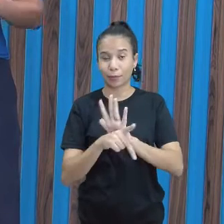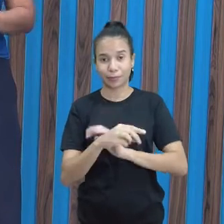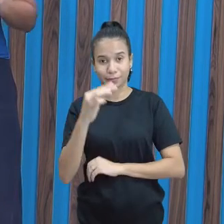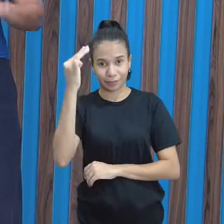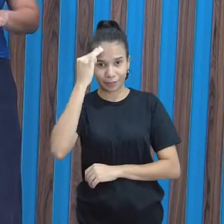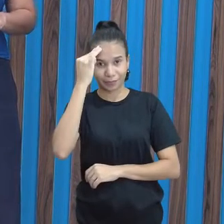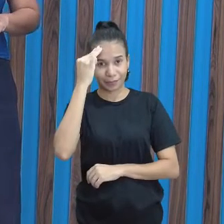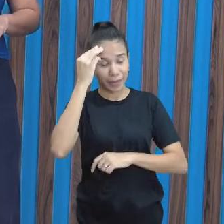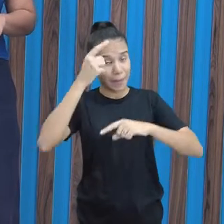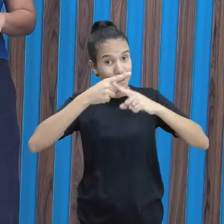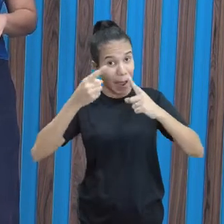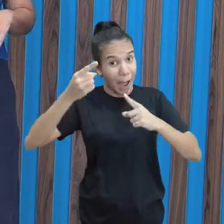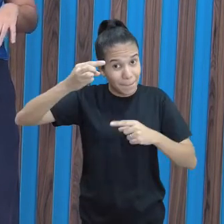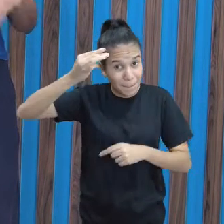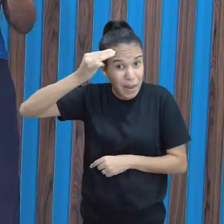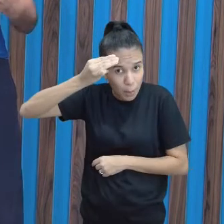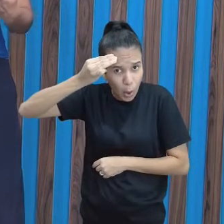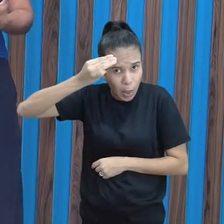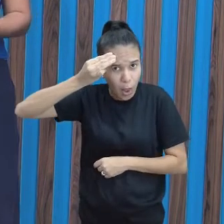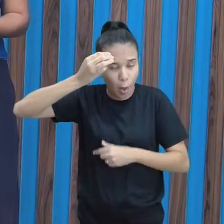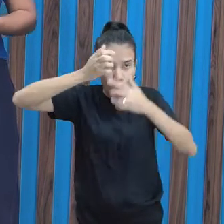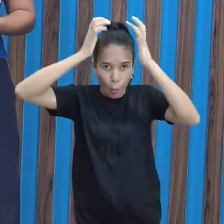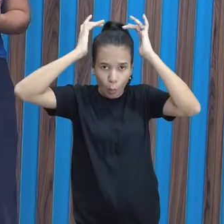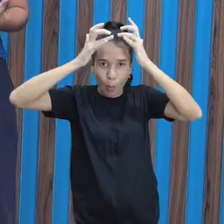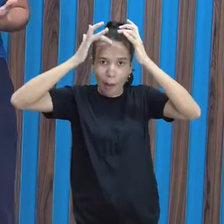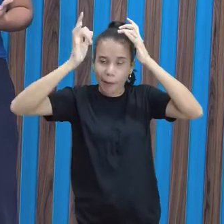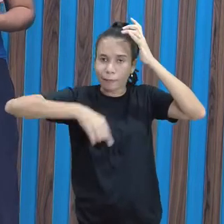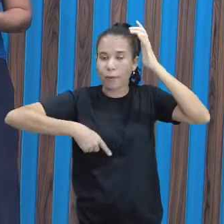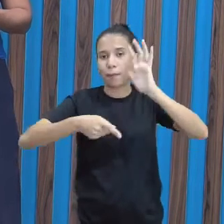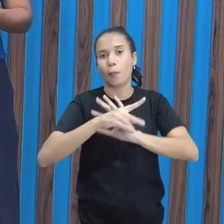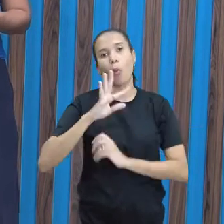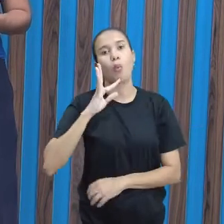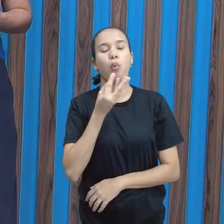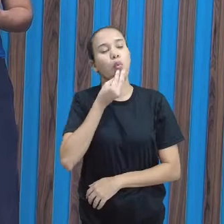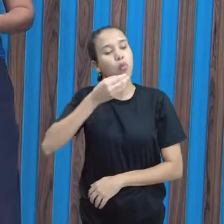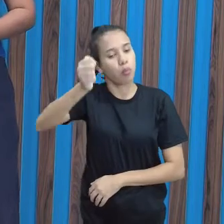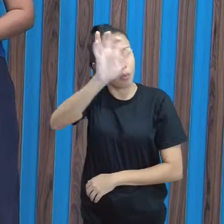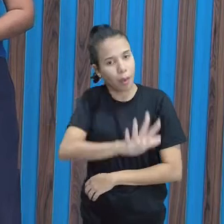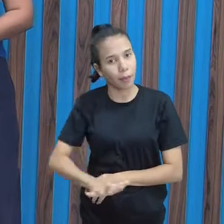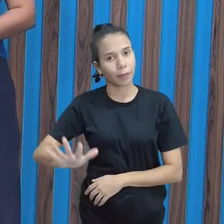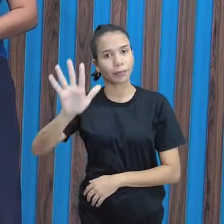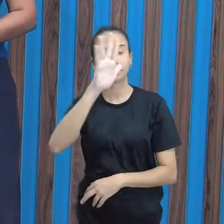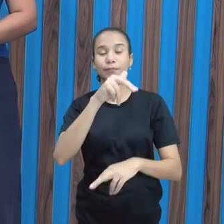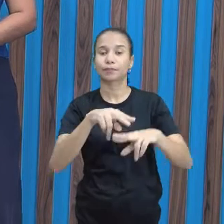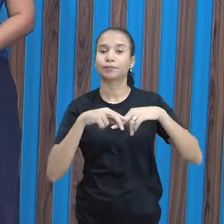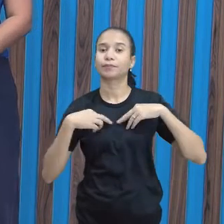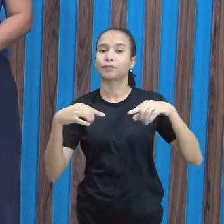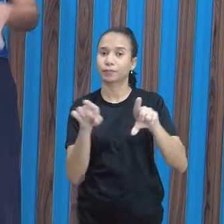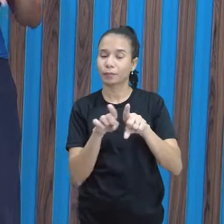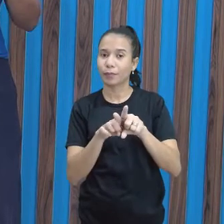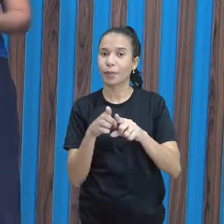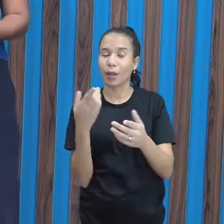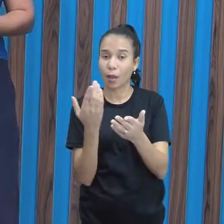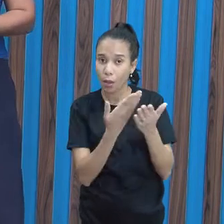memória. Mas a memória, ela é presente em vários âmbitos de conhecimento, tá? Inclusive, se estuda muito